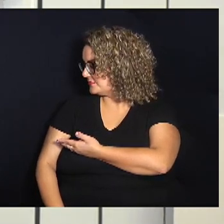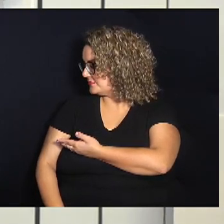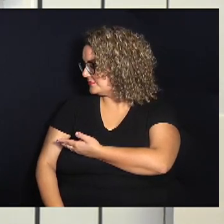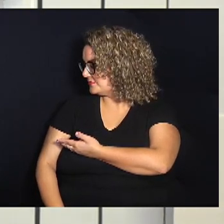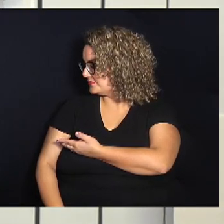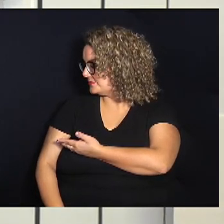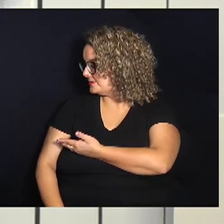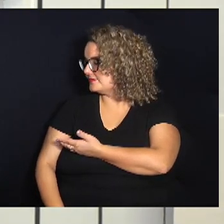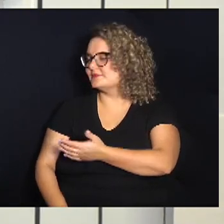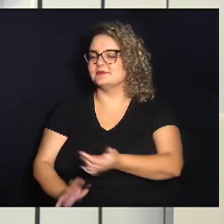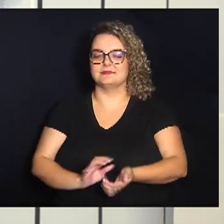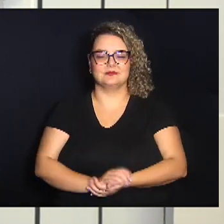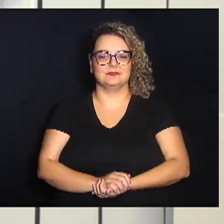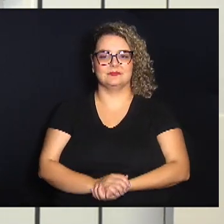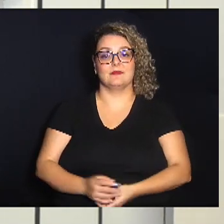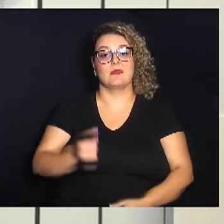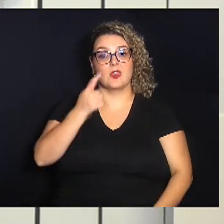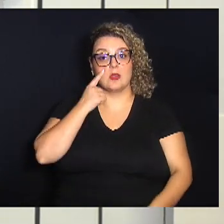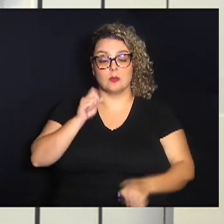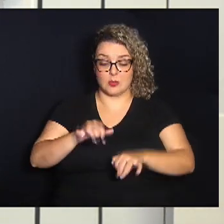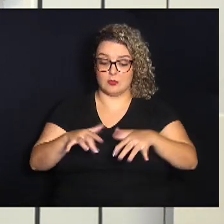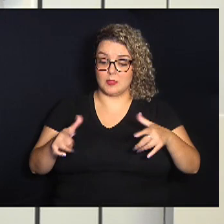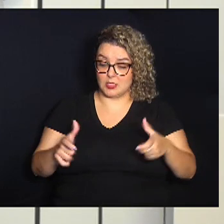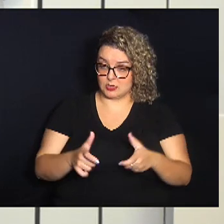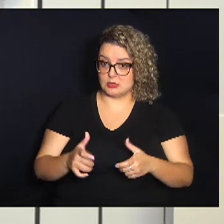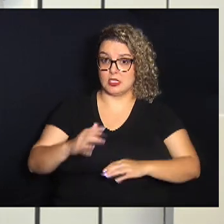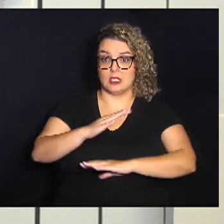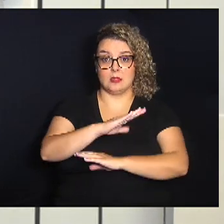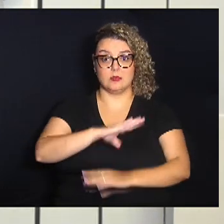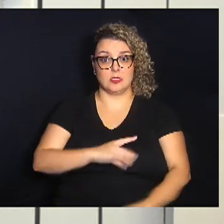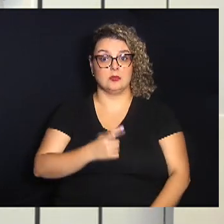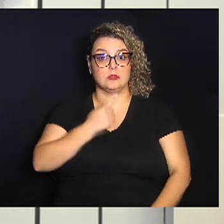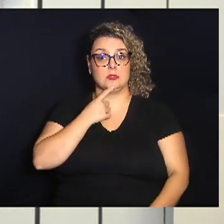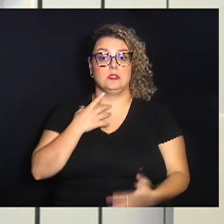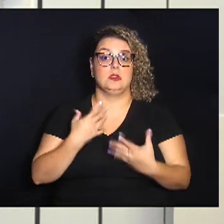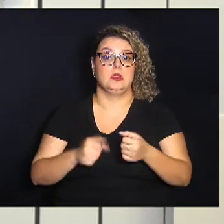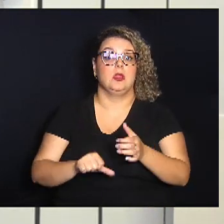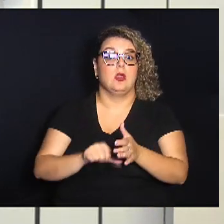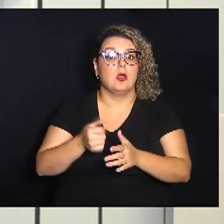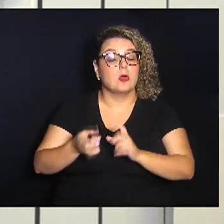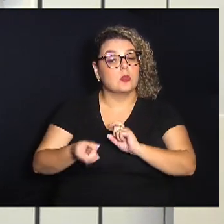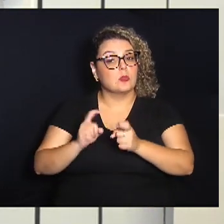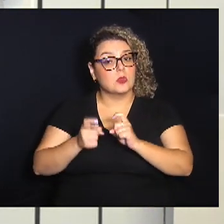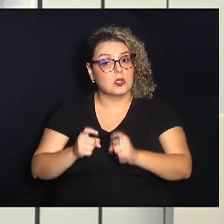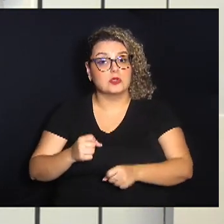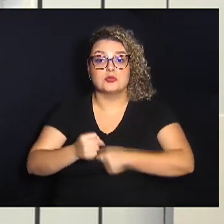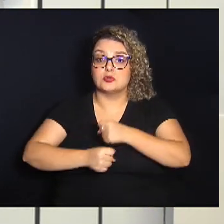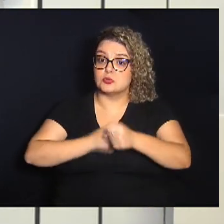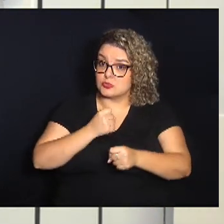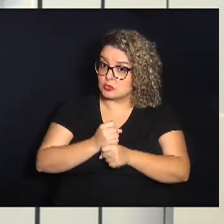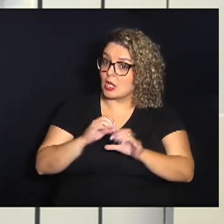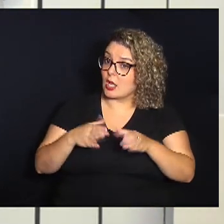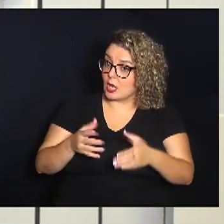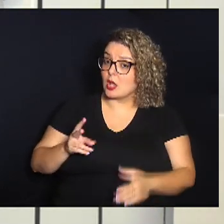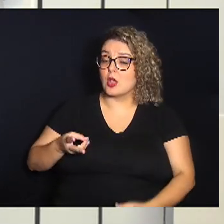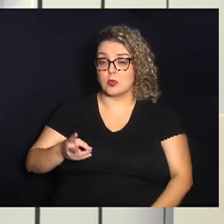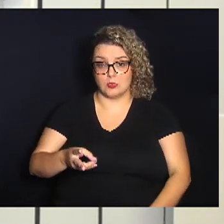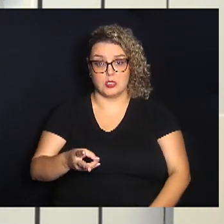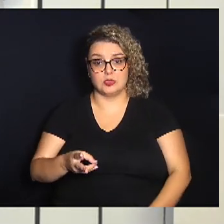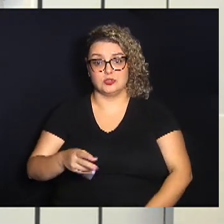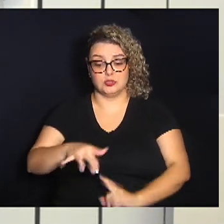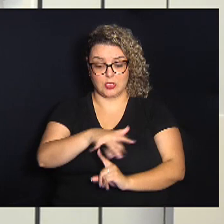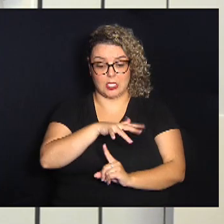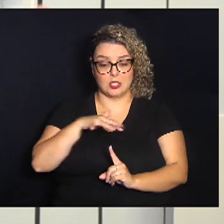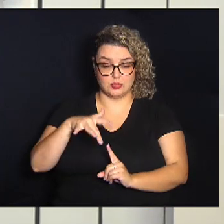3736-1402. E olha só, o plenarinho da Câmara Municipal recebeu a primeira reunião do ano da Comissão Permanente de Meio